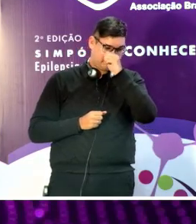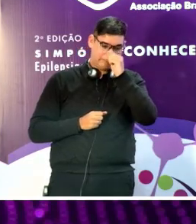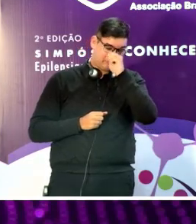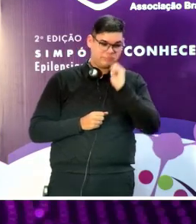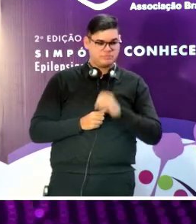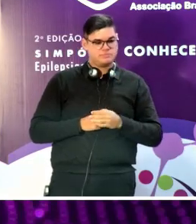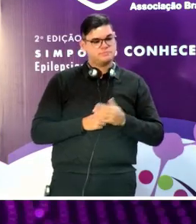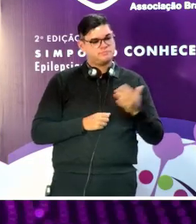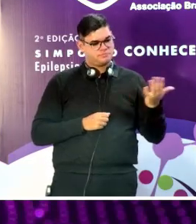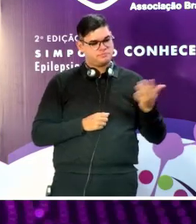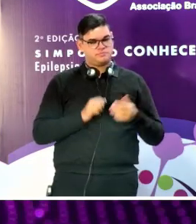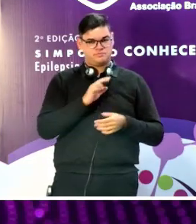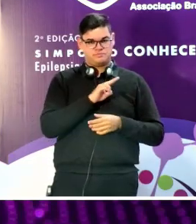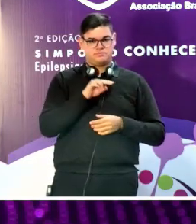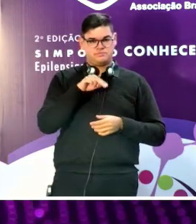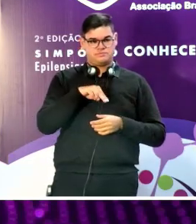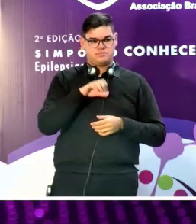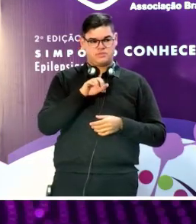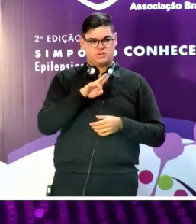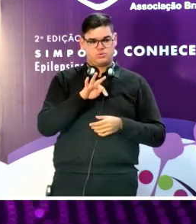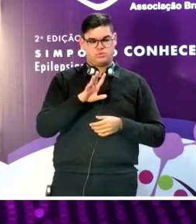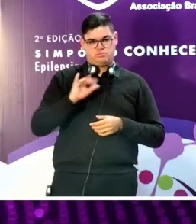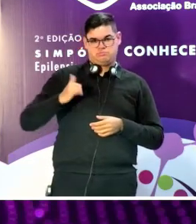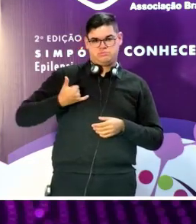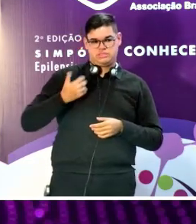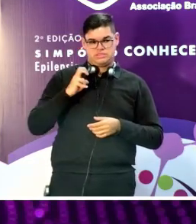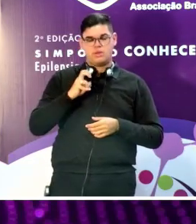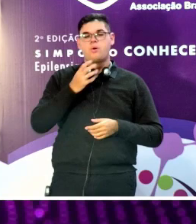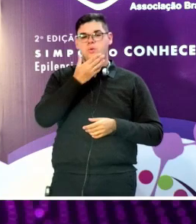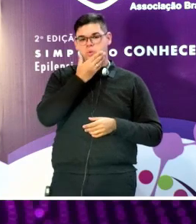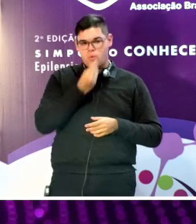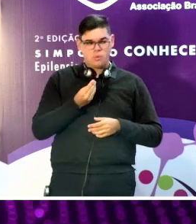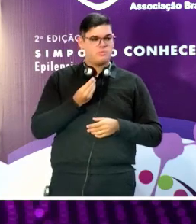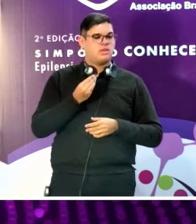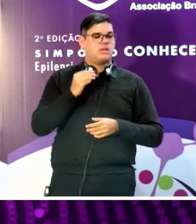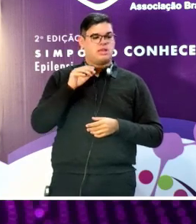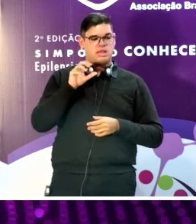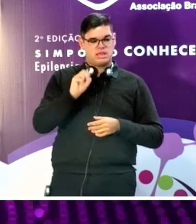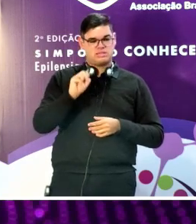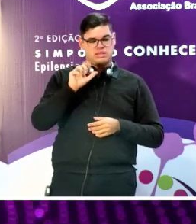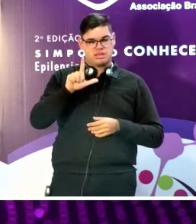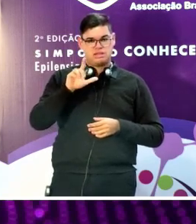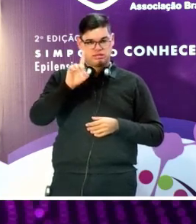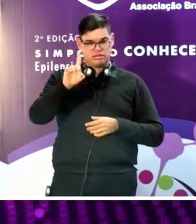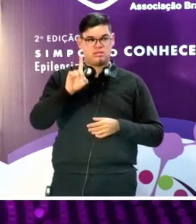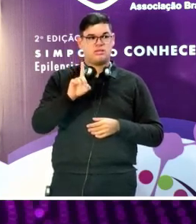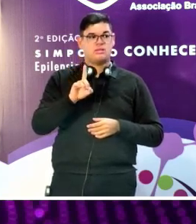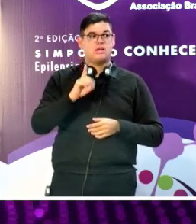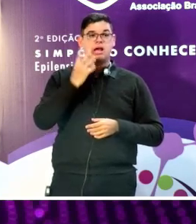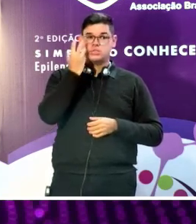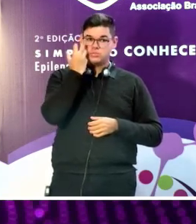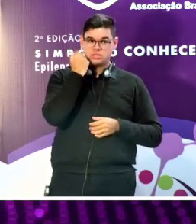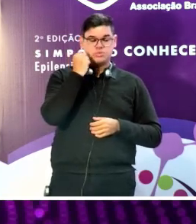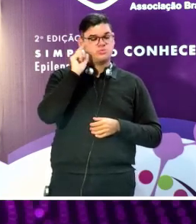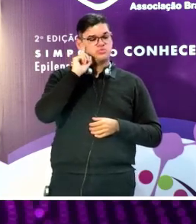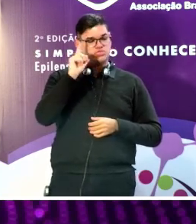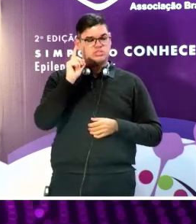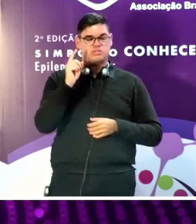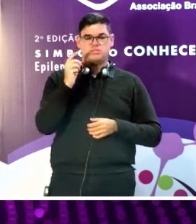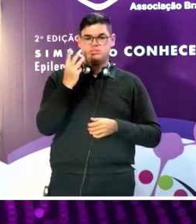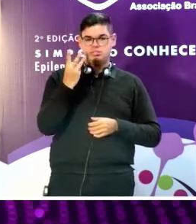Este é o Naru, 5 anos, macho, SRD. Foi adotado quando tinha 30